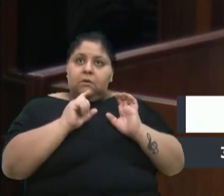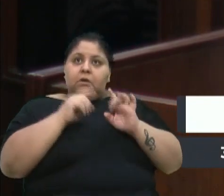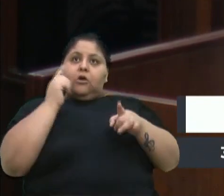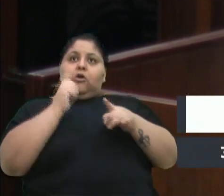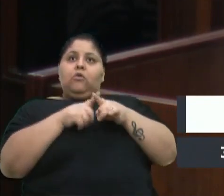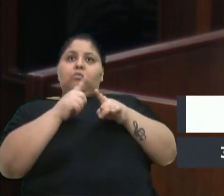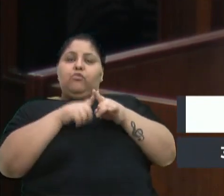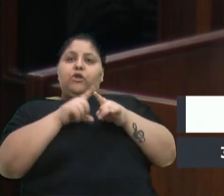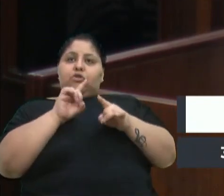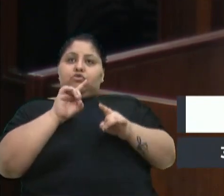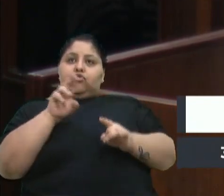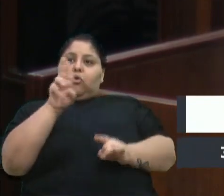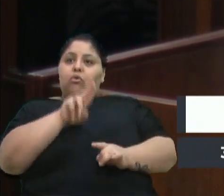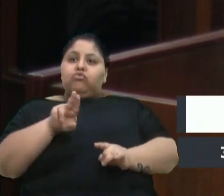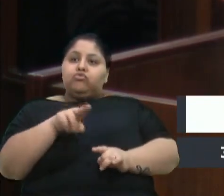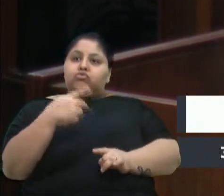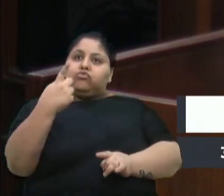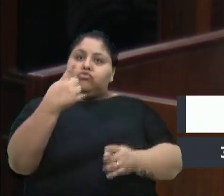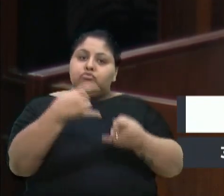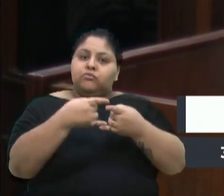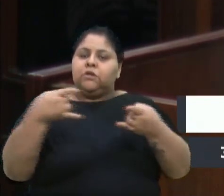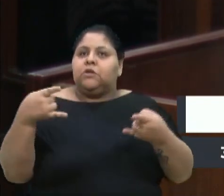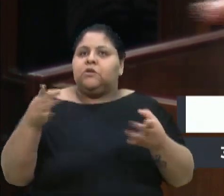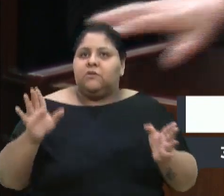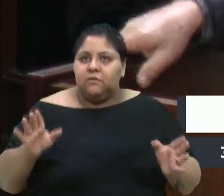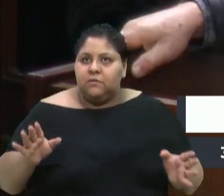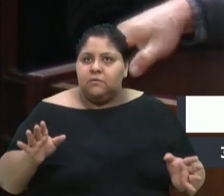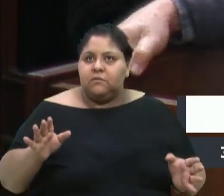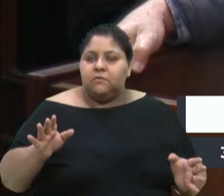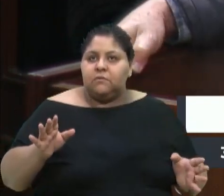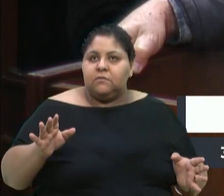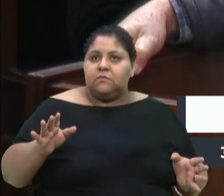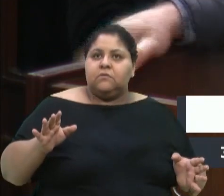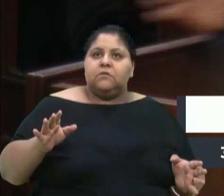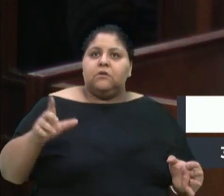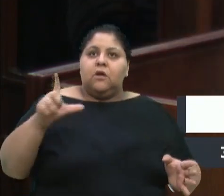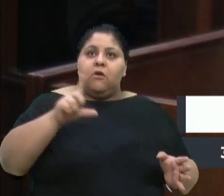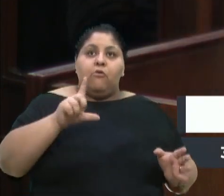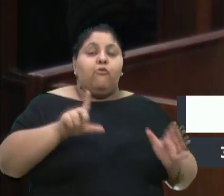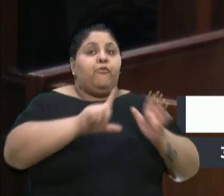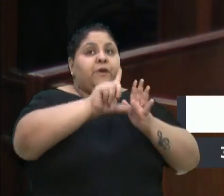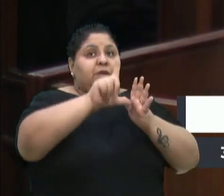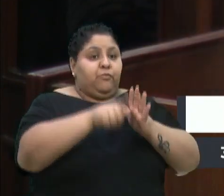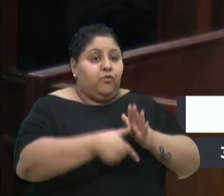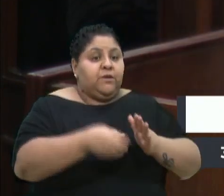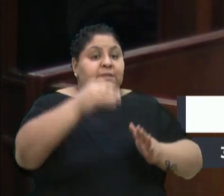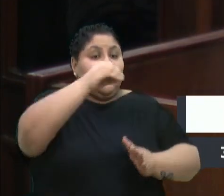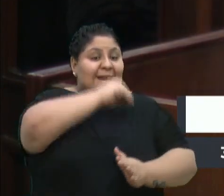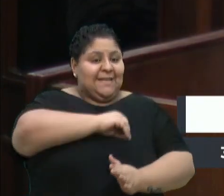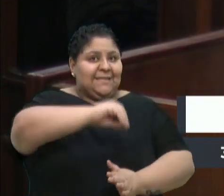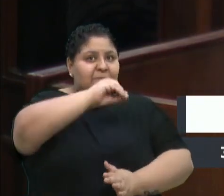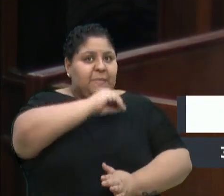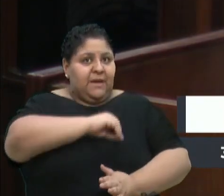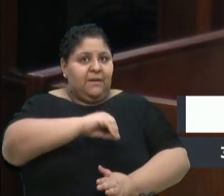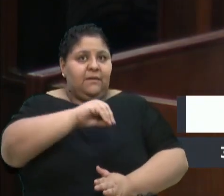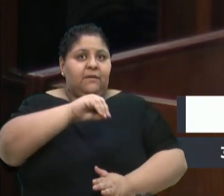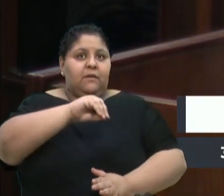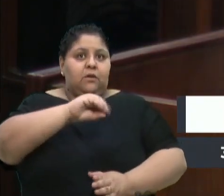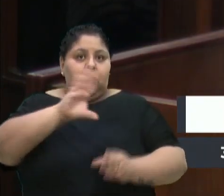nota, talvez lá com uns troquinhos em cima, fantasia para poder ter o subsídio. É justo? Não é